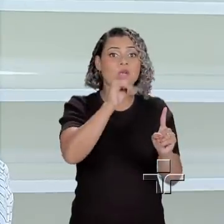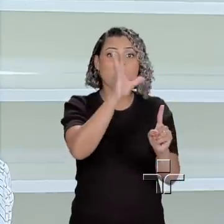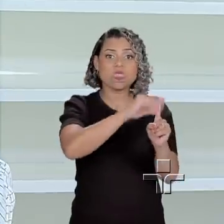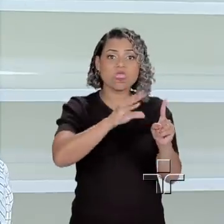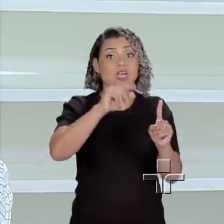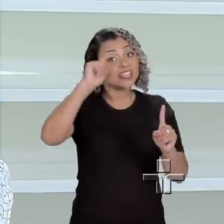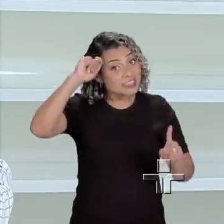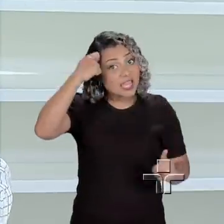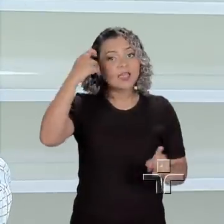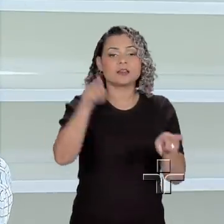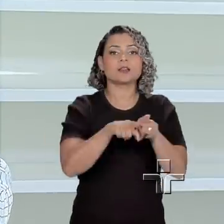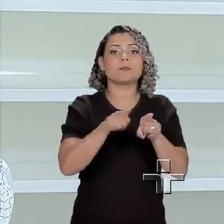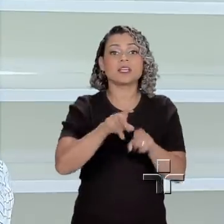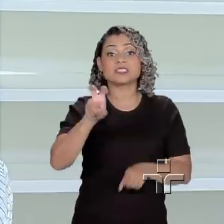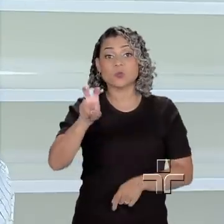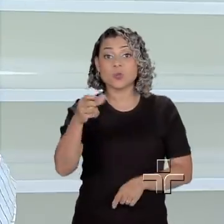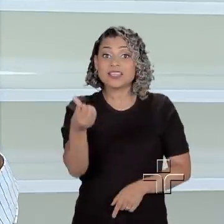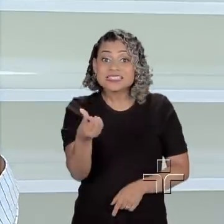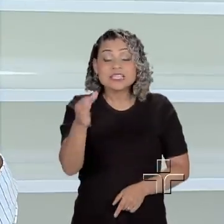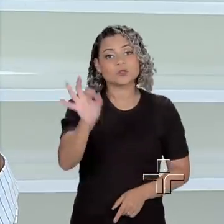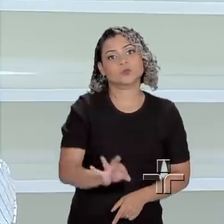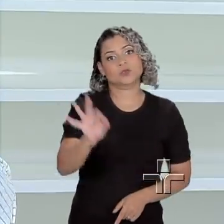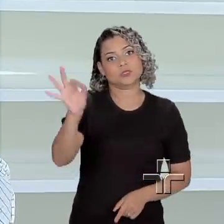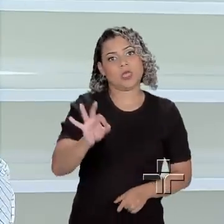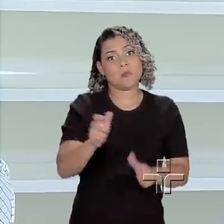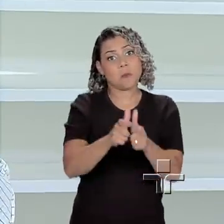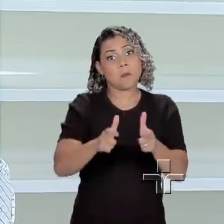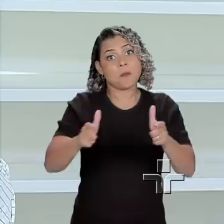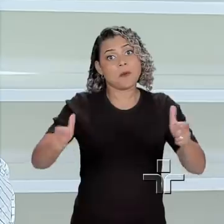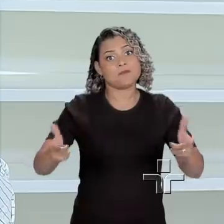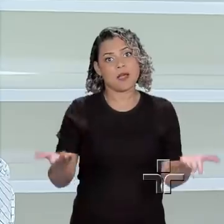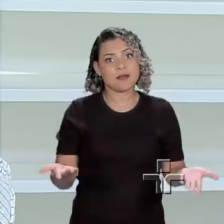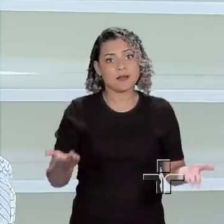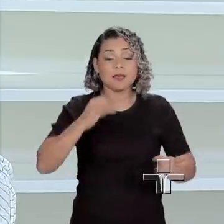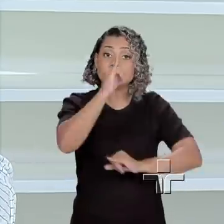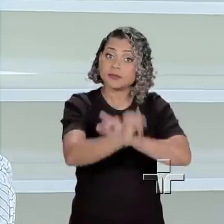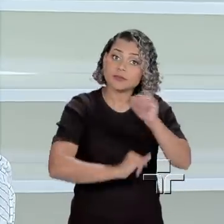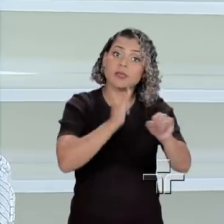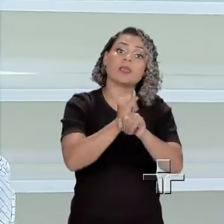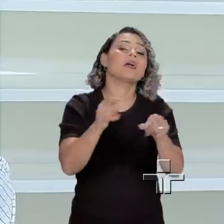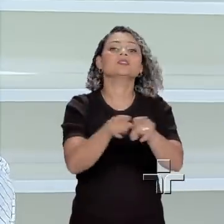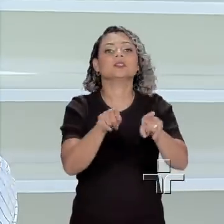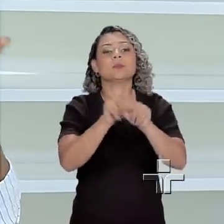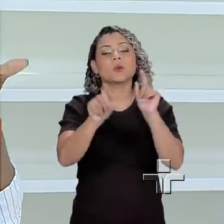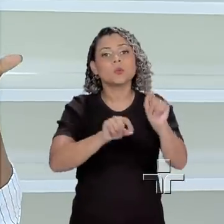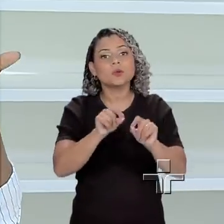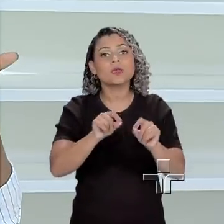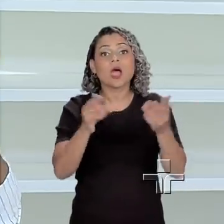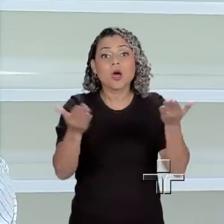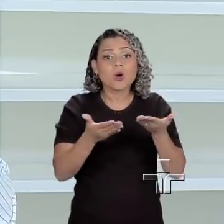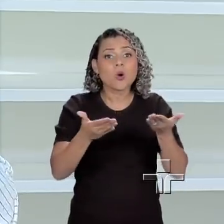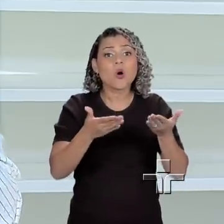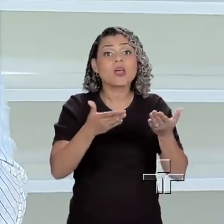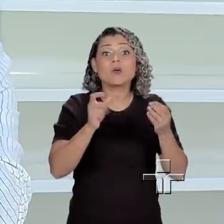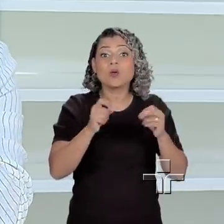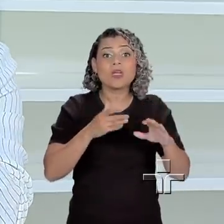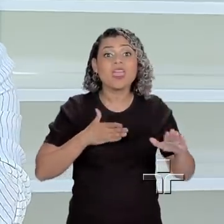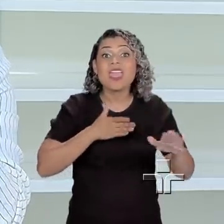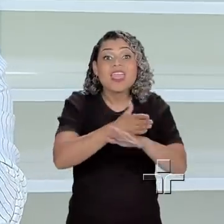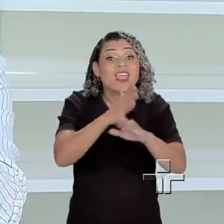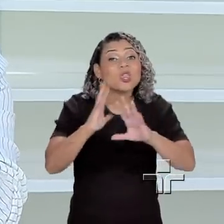negra, verdade, de 56%, sabendo também que a internet entrou em todas as casas e